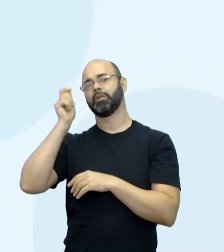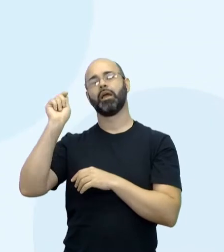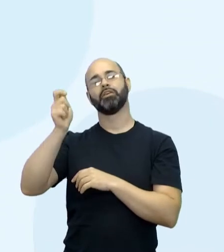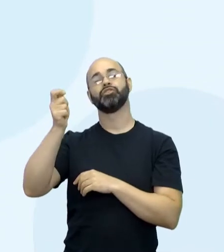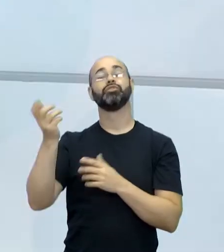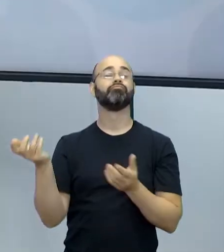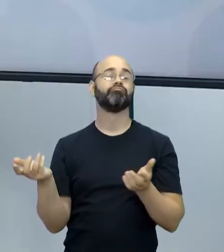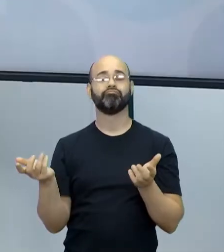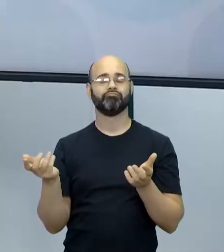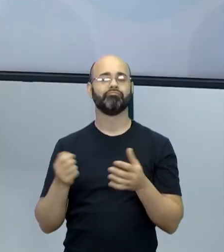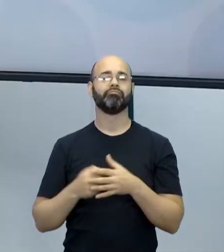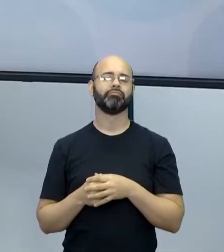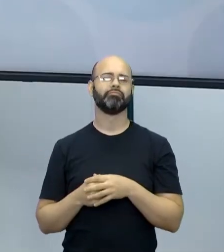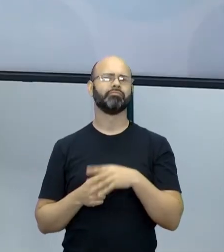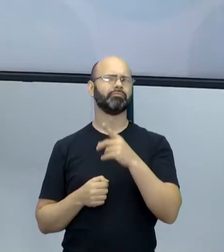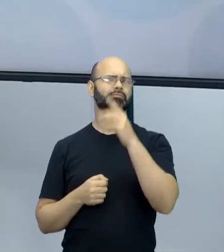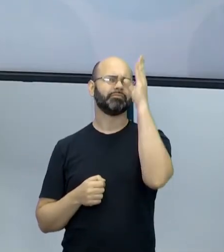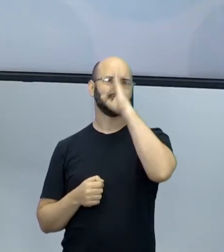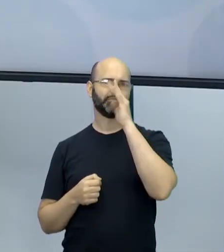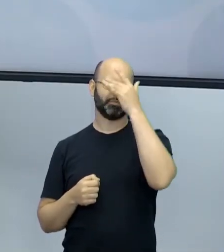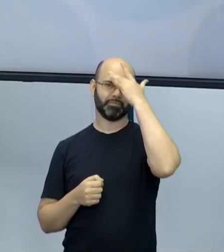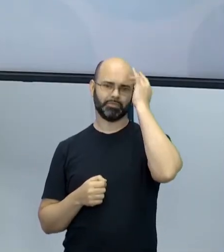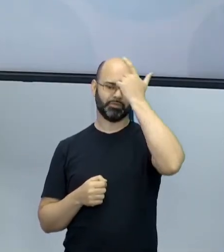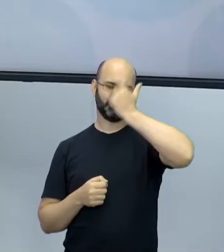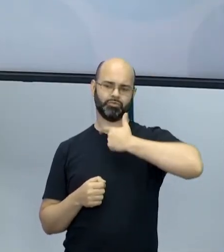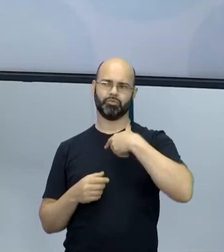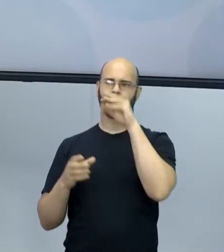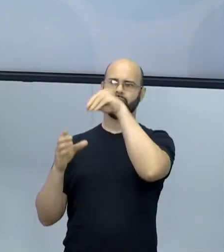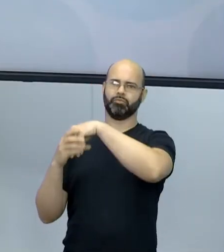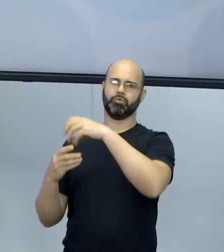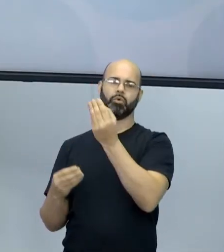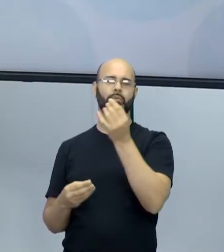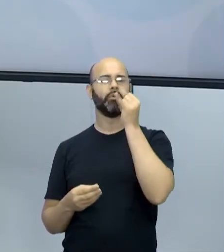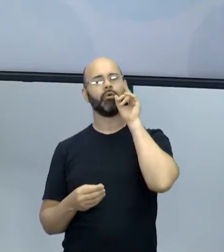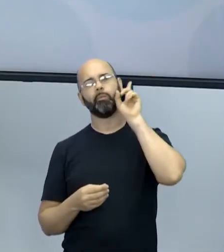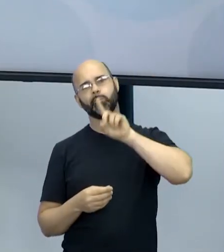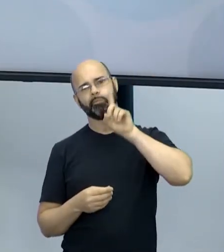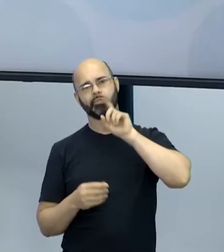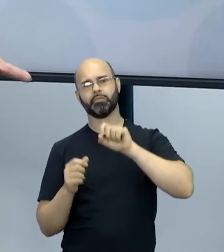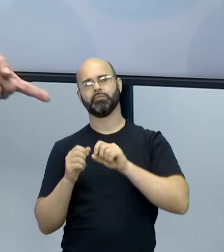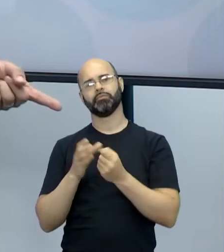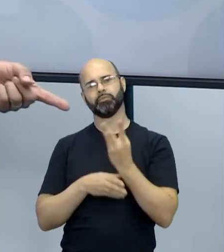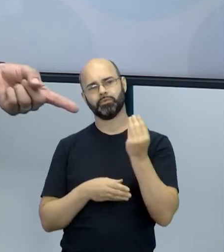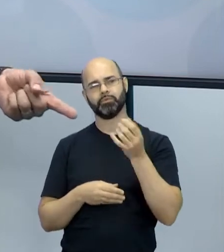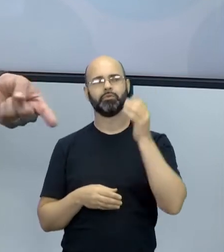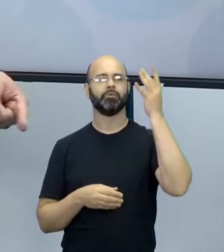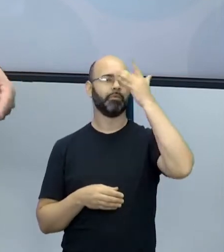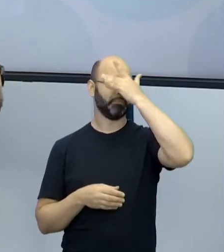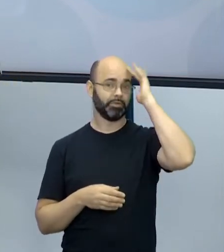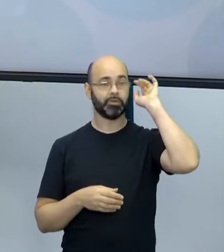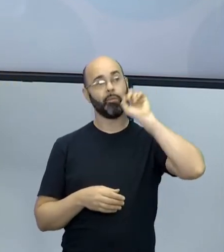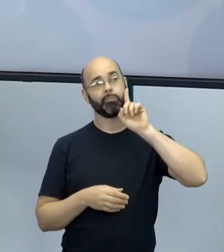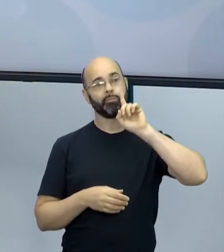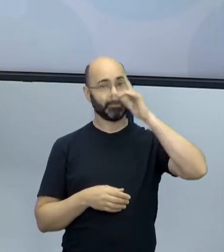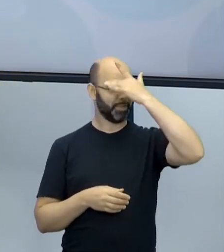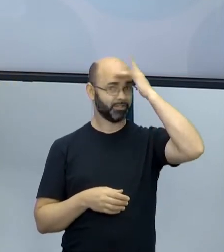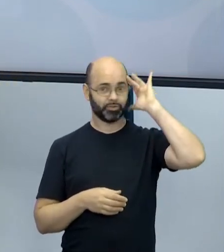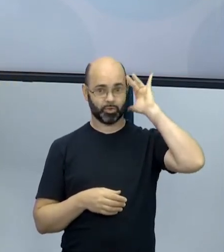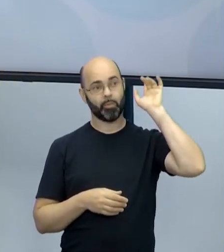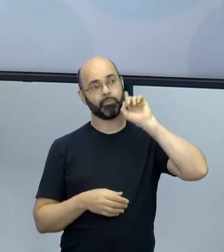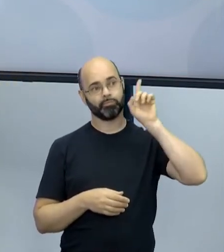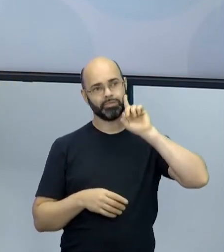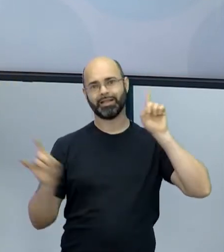Argentina? Como é que o brasileiro é retratado no cinema feito nos Estados Unidos? Como é que o americano é visto no cinema feito, sei lá, na